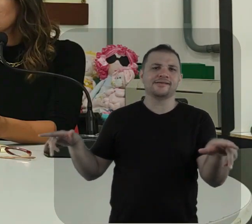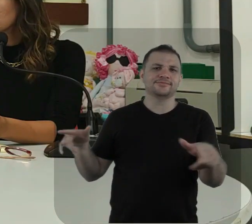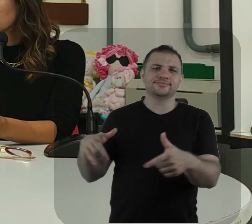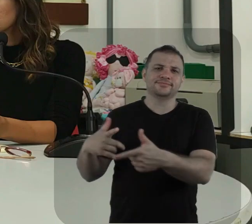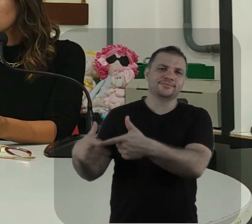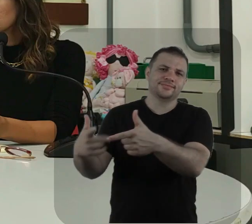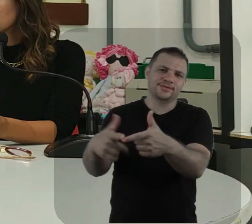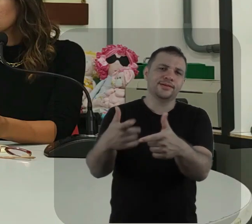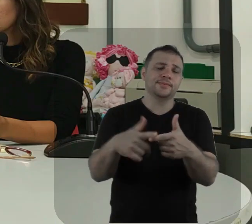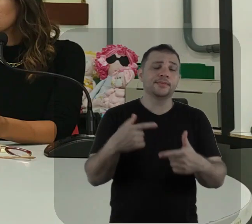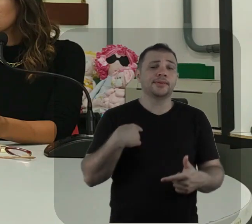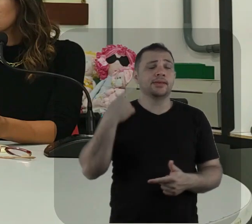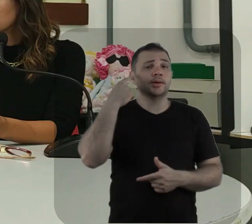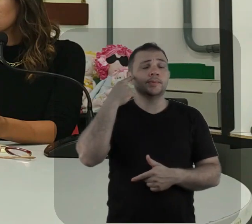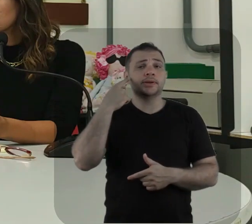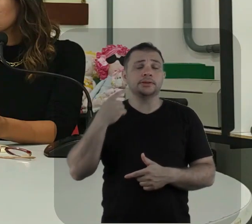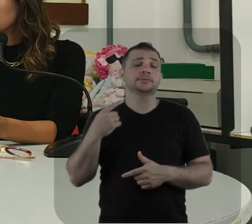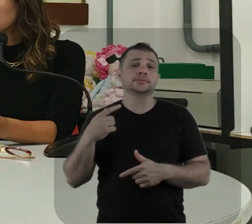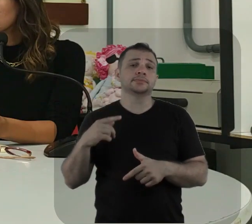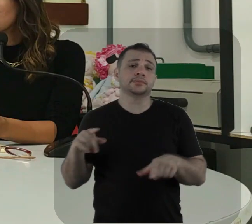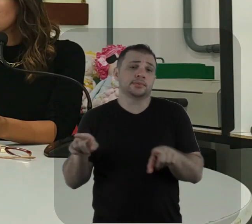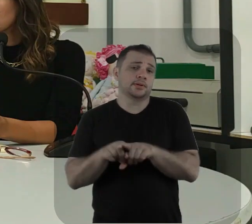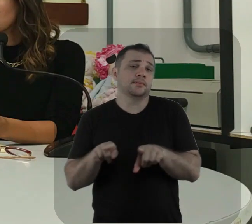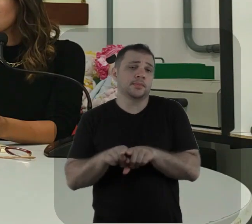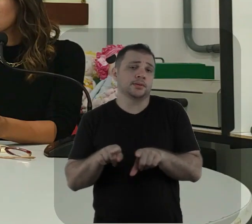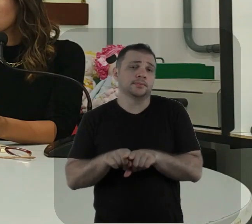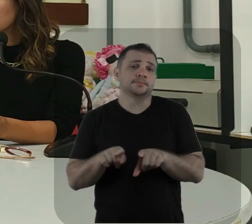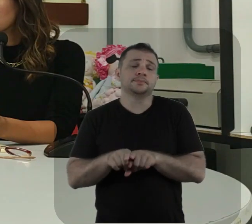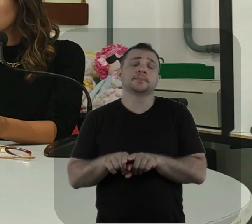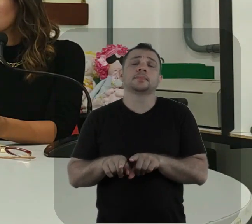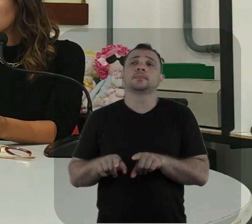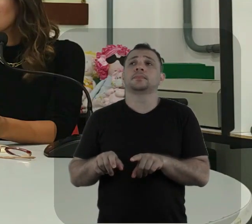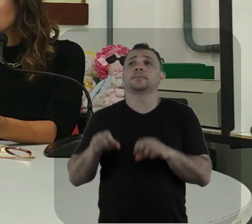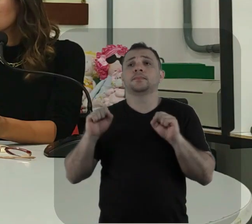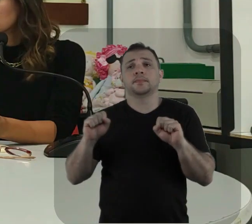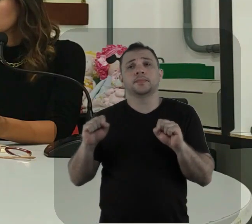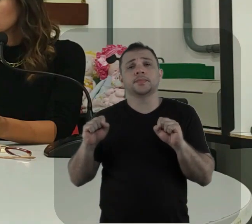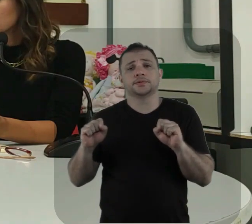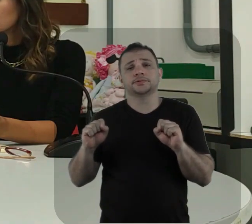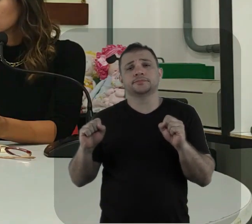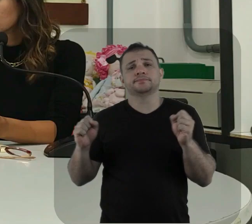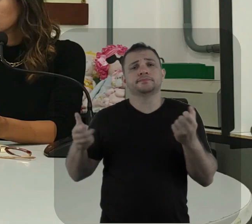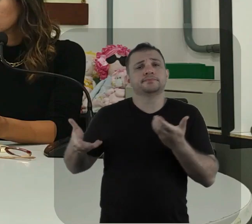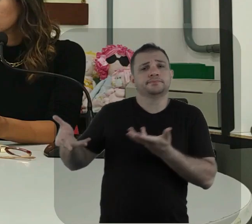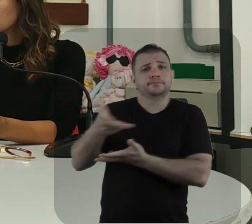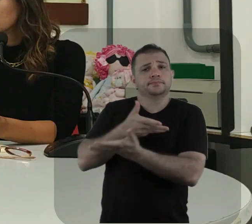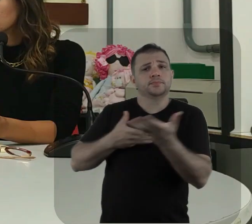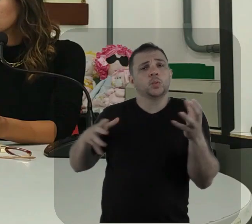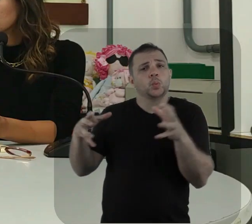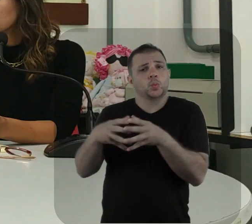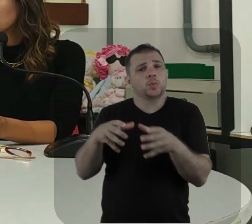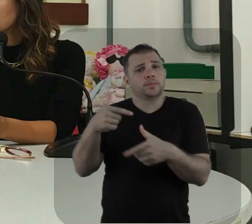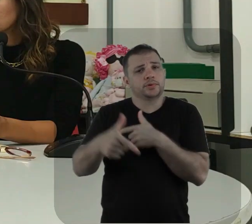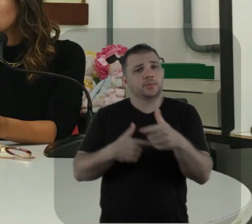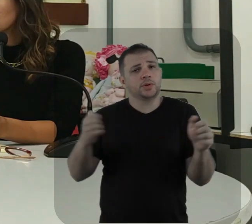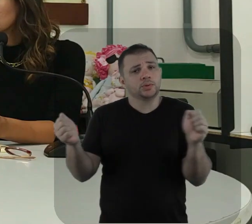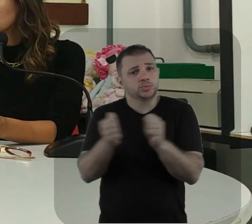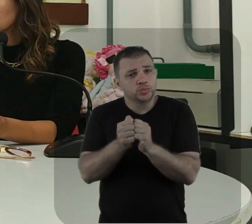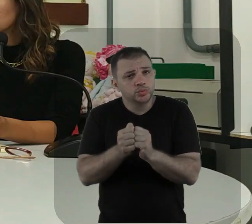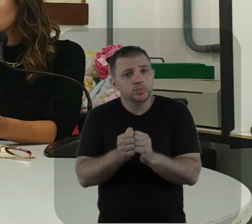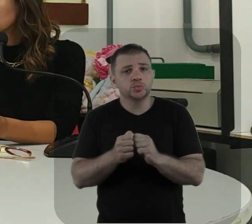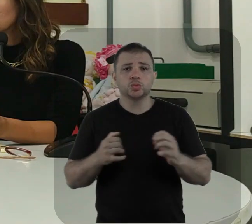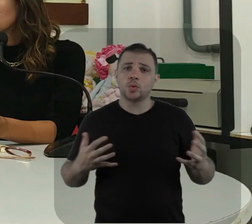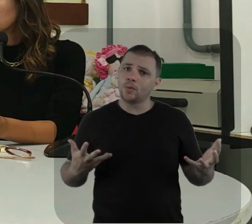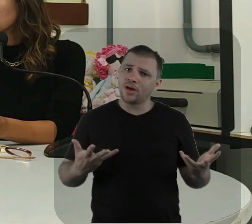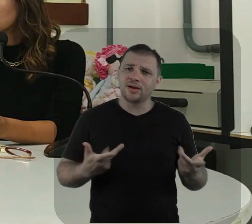situações que eu penso que poderia, inclusive, de repente, né, com uma maior qualificação, trabalho em equipe, né,